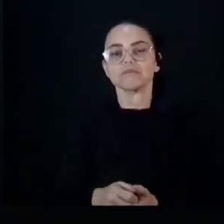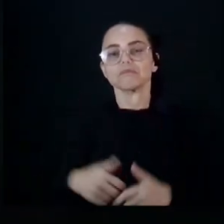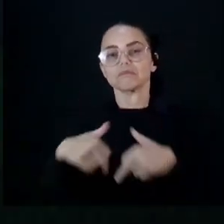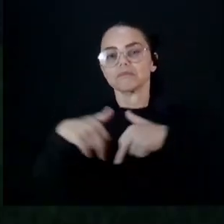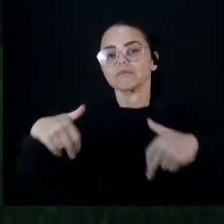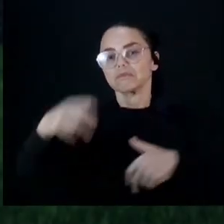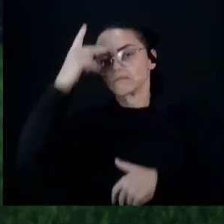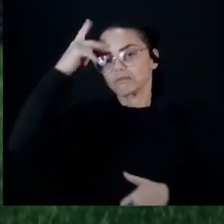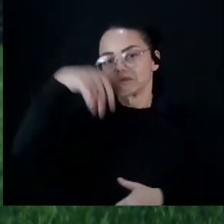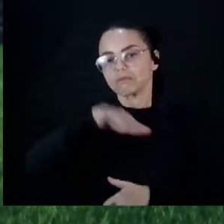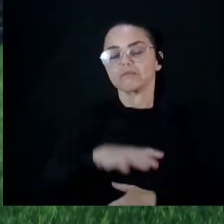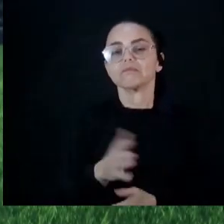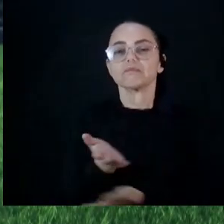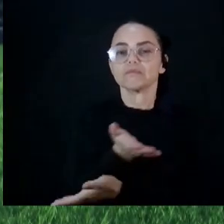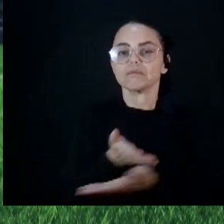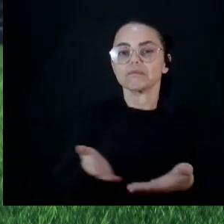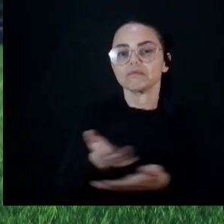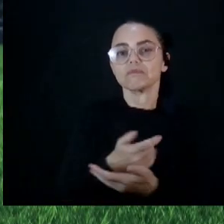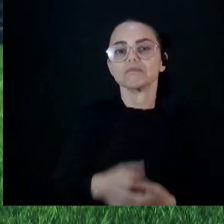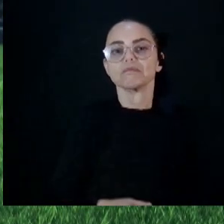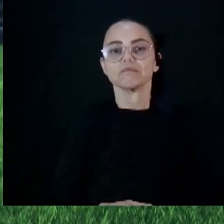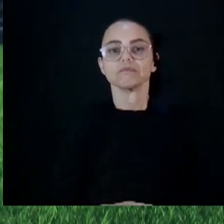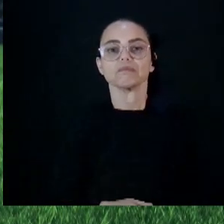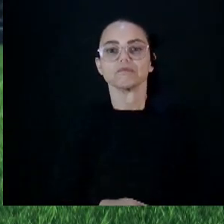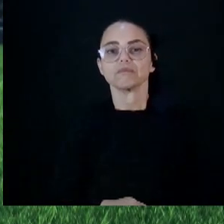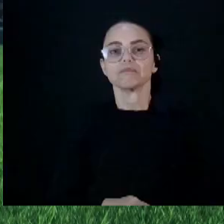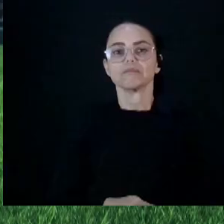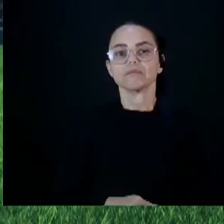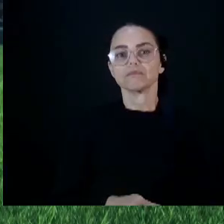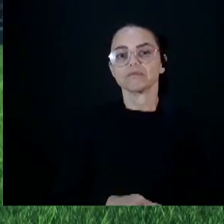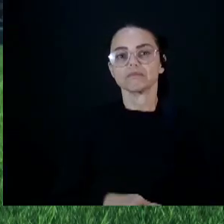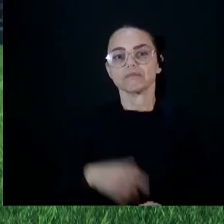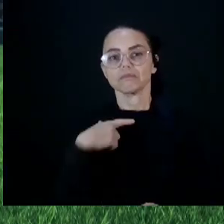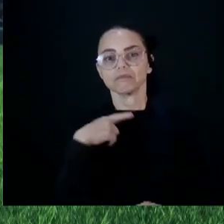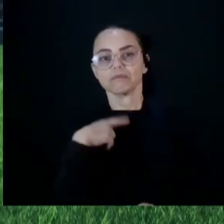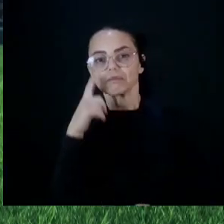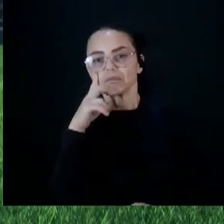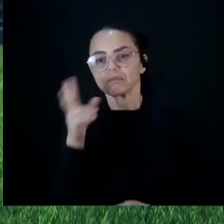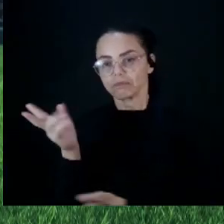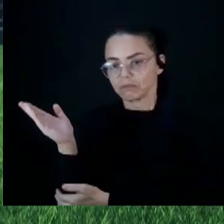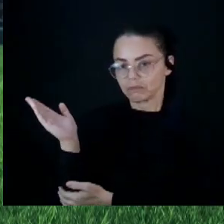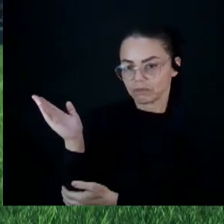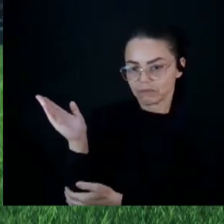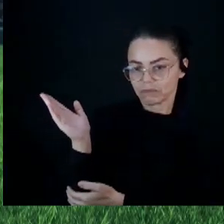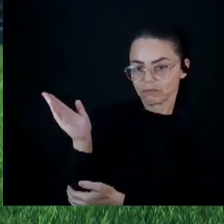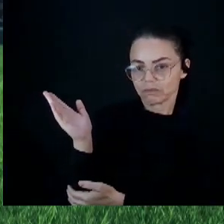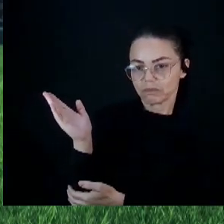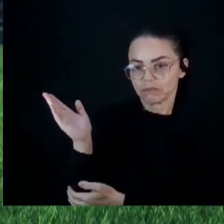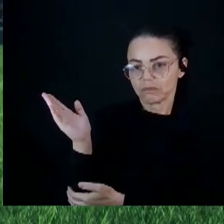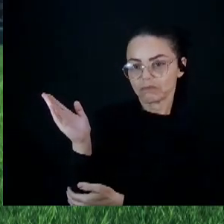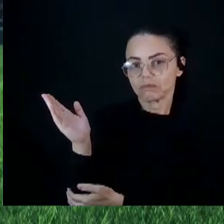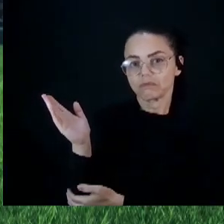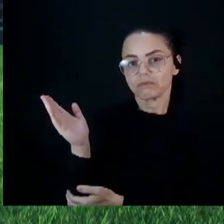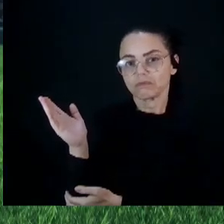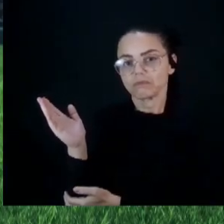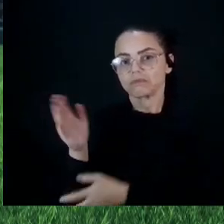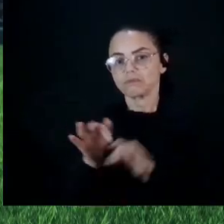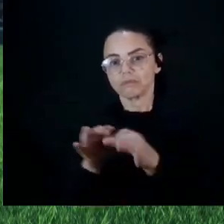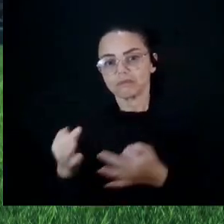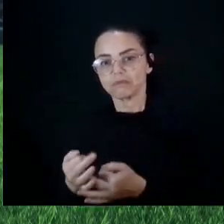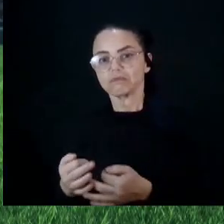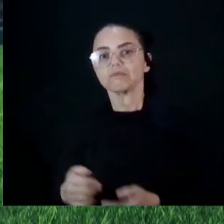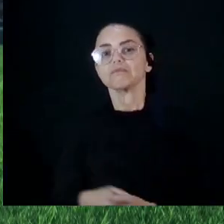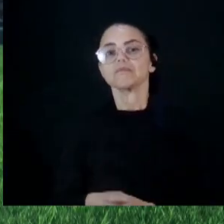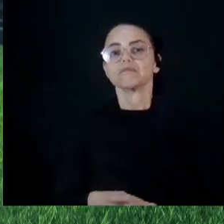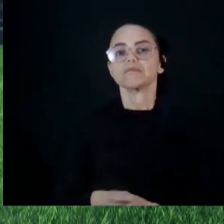pessoas interagirem? Bom, aí, né, se a gente for tem que deixar um pouco mais simples, mas para poder explicar de uma